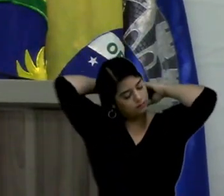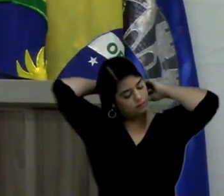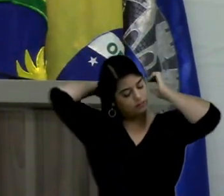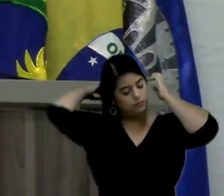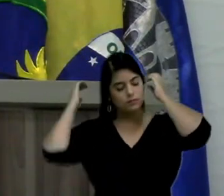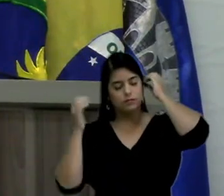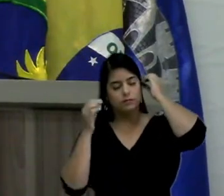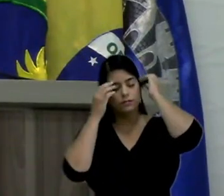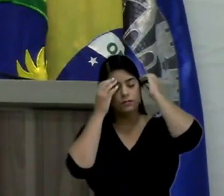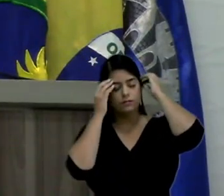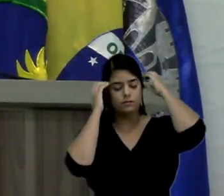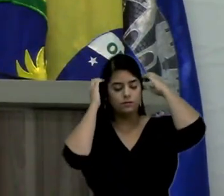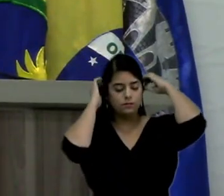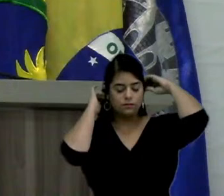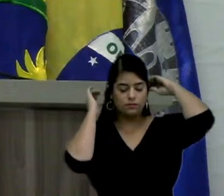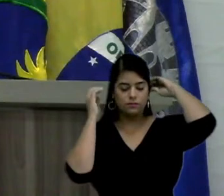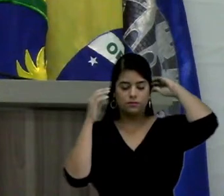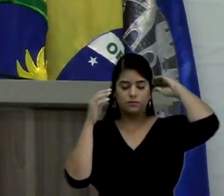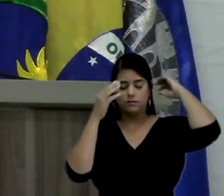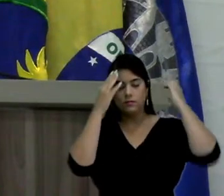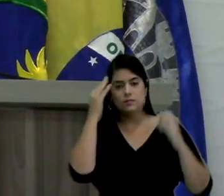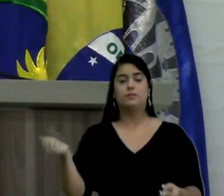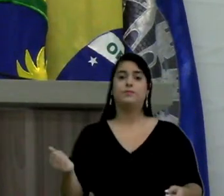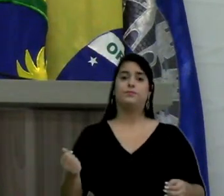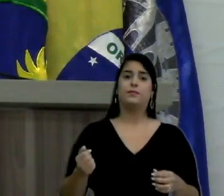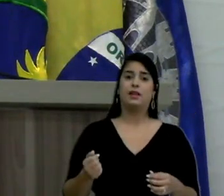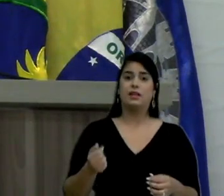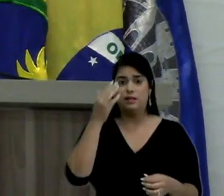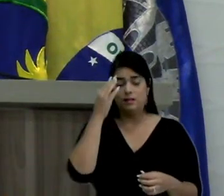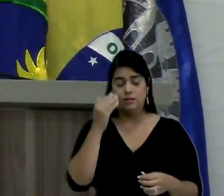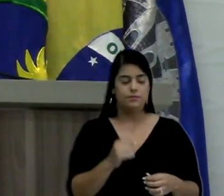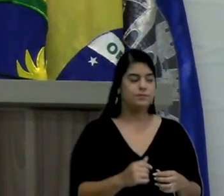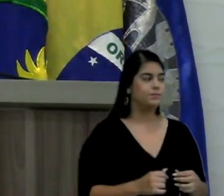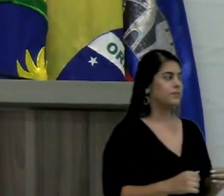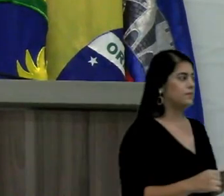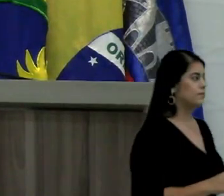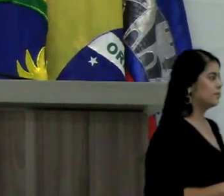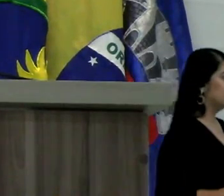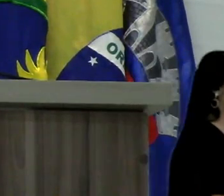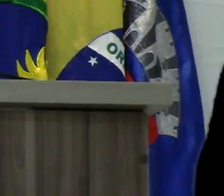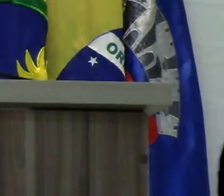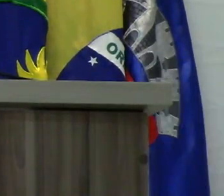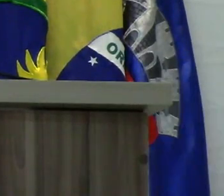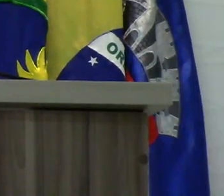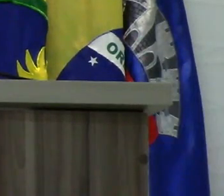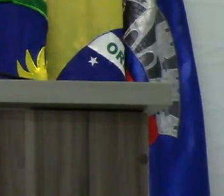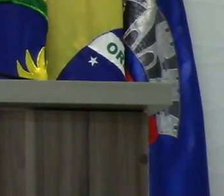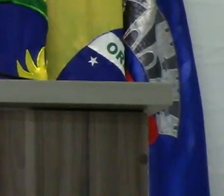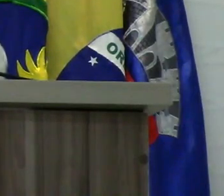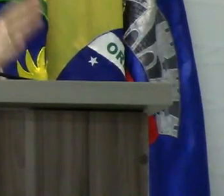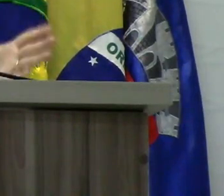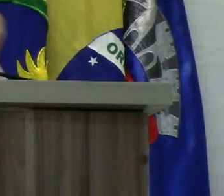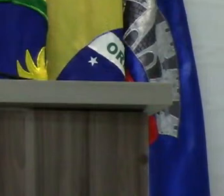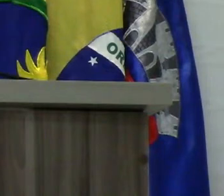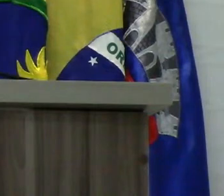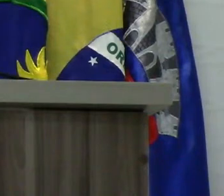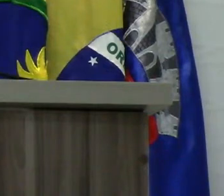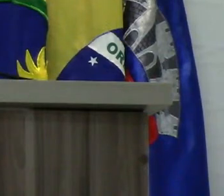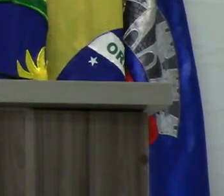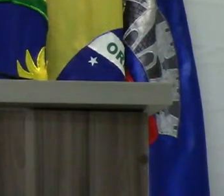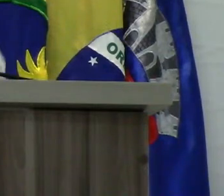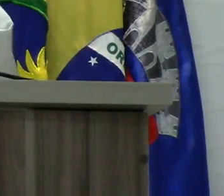região que a gente sabe que é enorme a zona rural e o ano que vem sim vai vai ser a mesma qu quantidade de